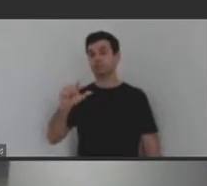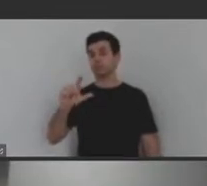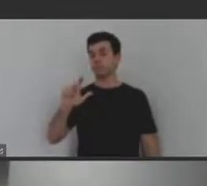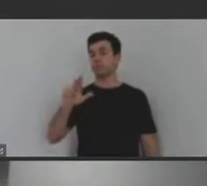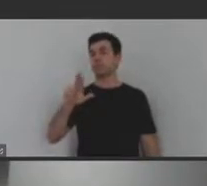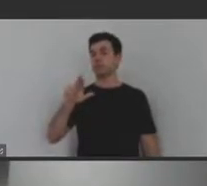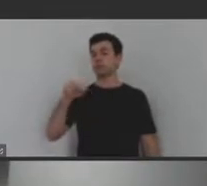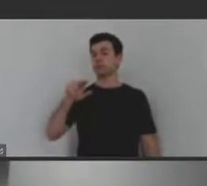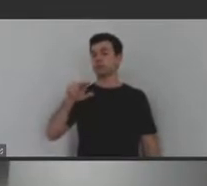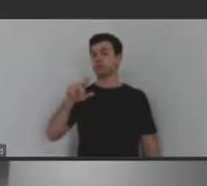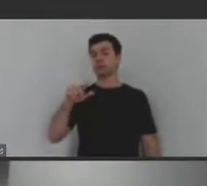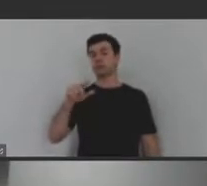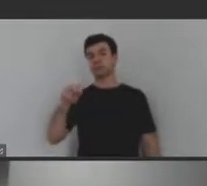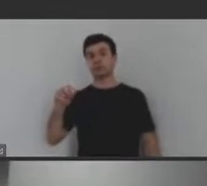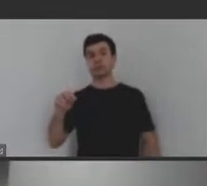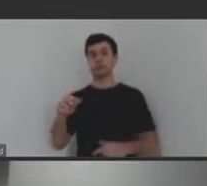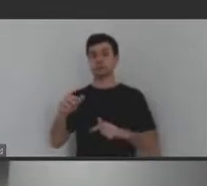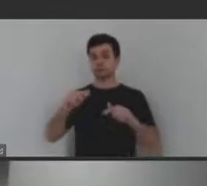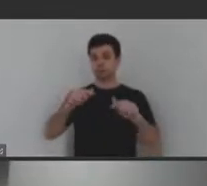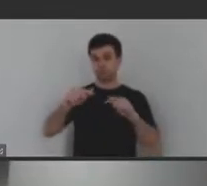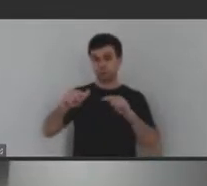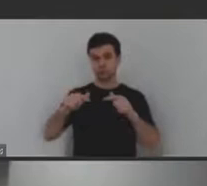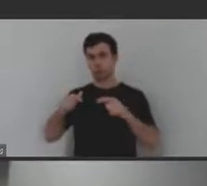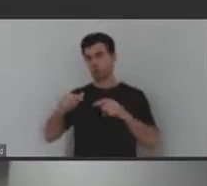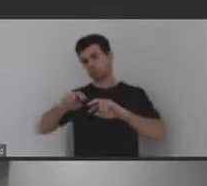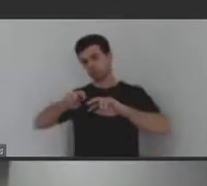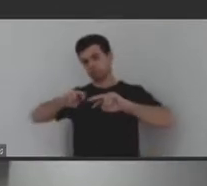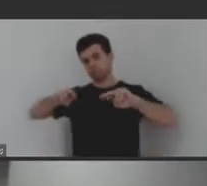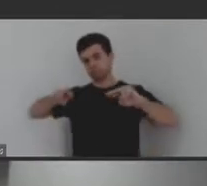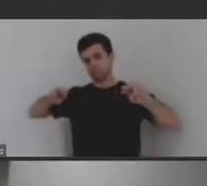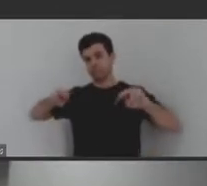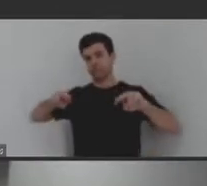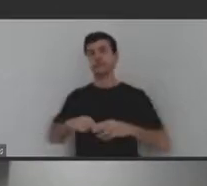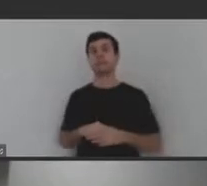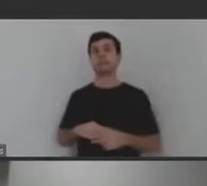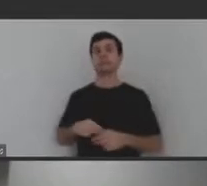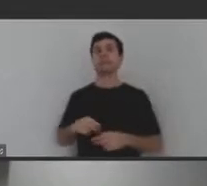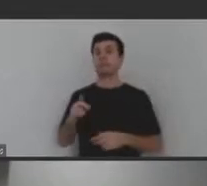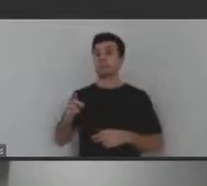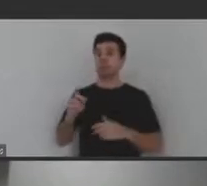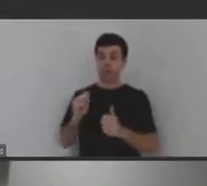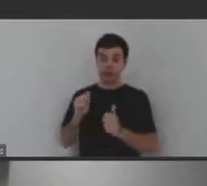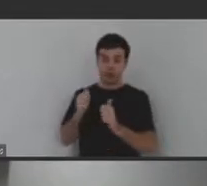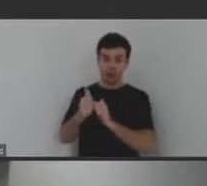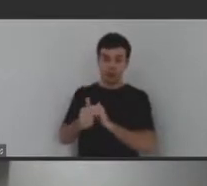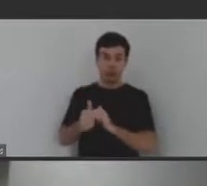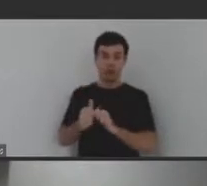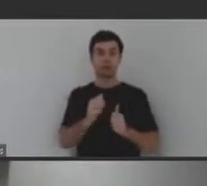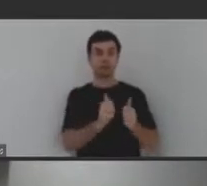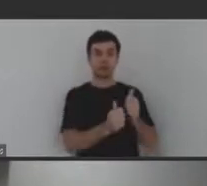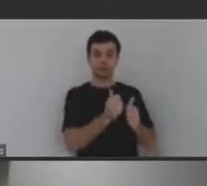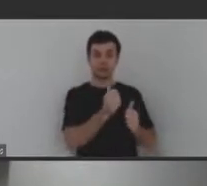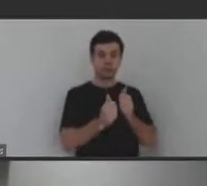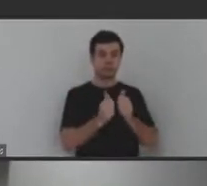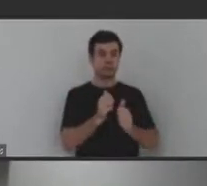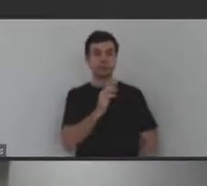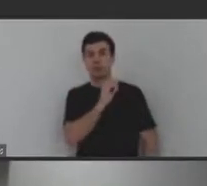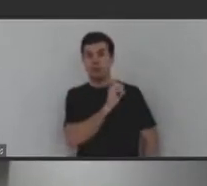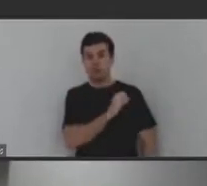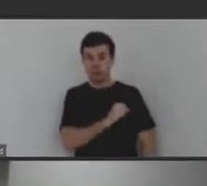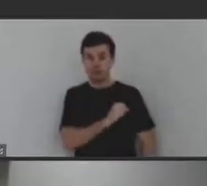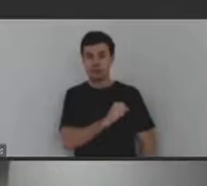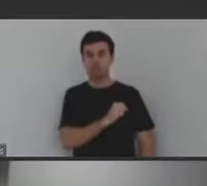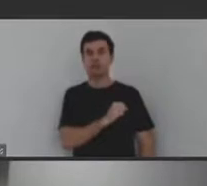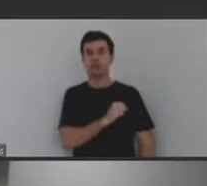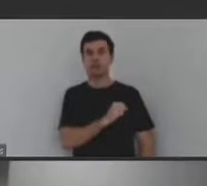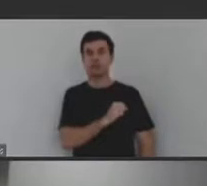Cranes, equipamentos e serviços limitada. Esportista, amante do futebol, destacou-se nos times amadores de